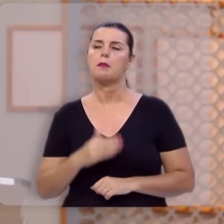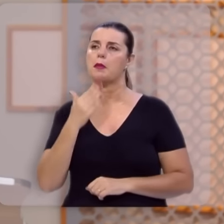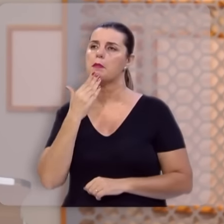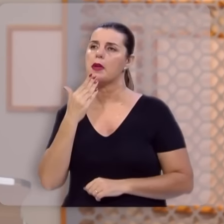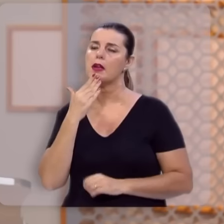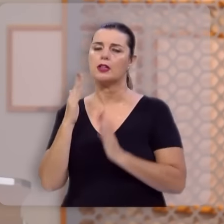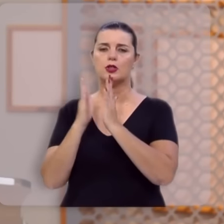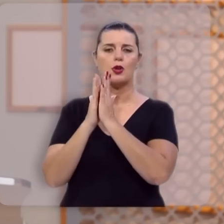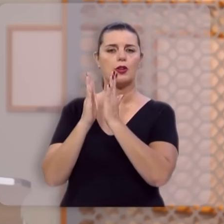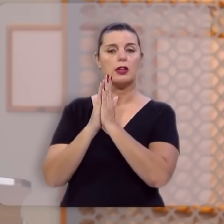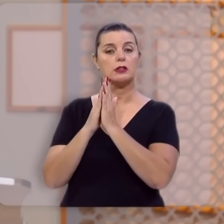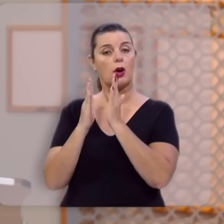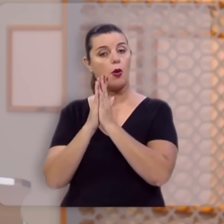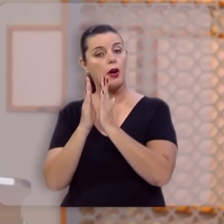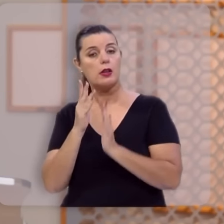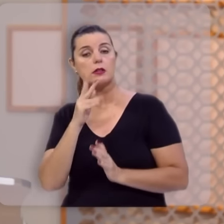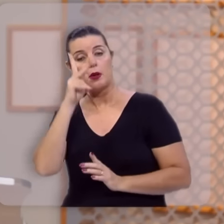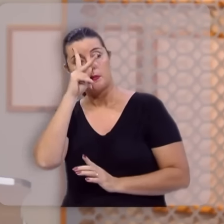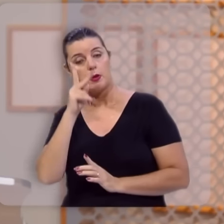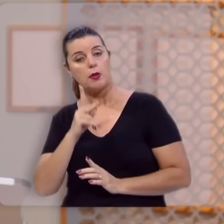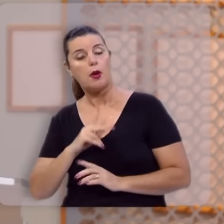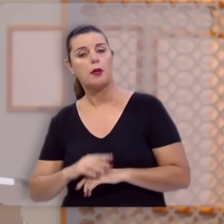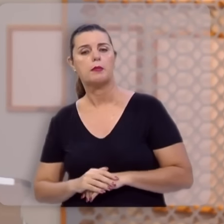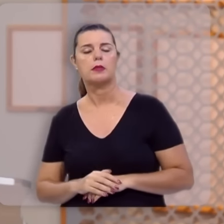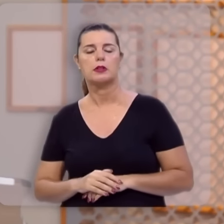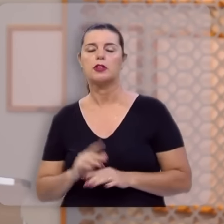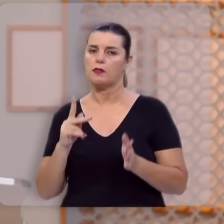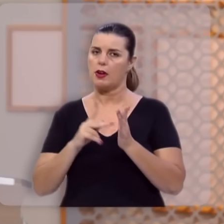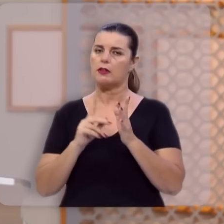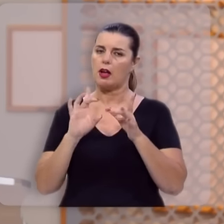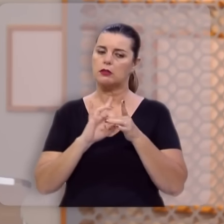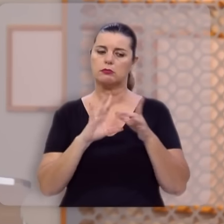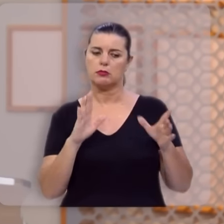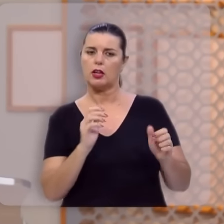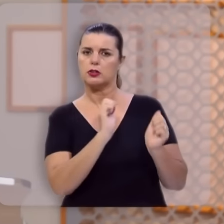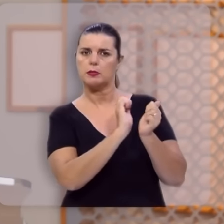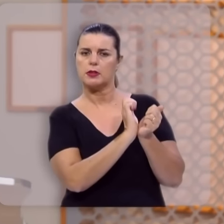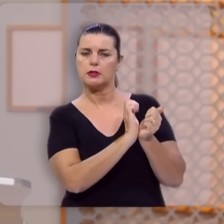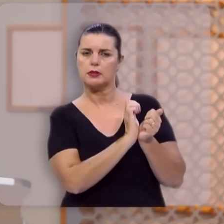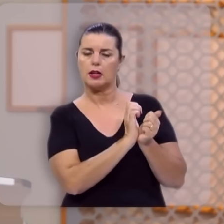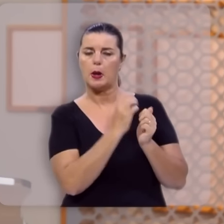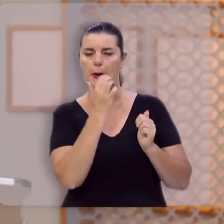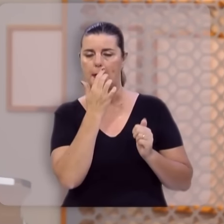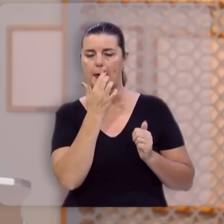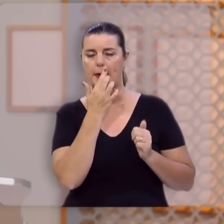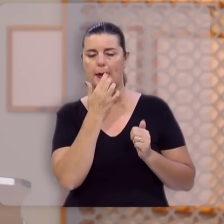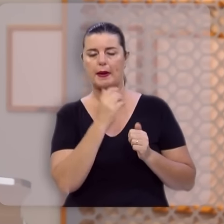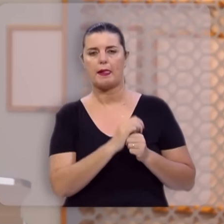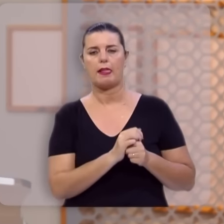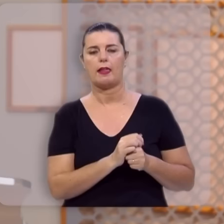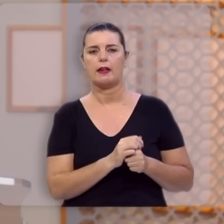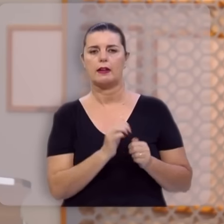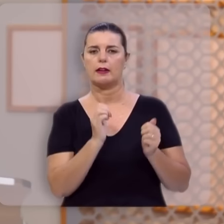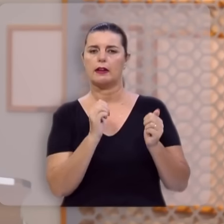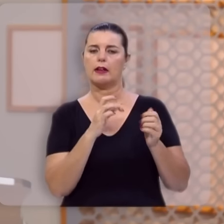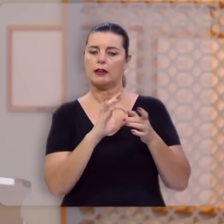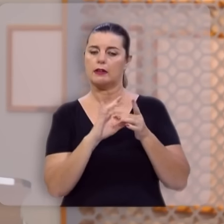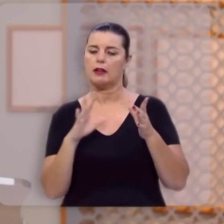pede oração e ele mesmo ora e de fato ele sai. E sai não para vestir um